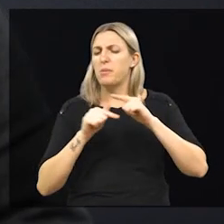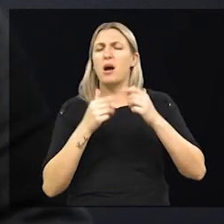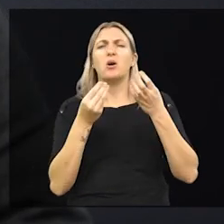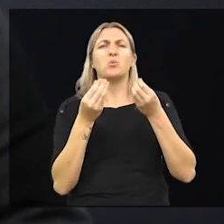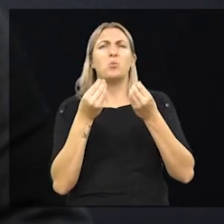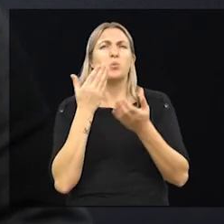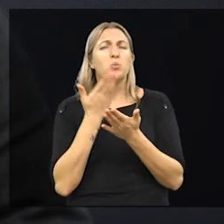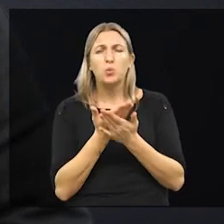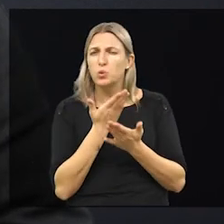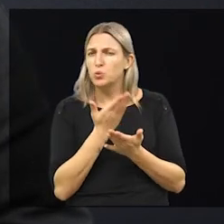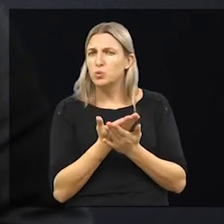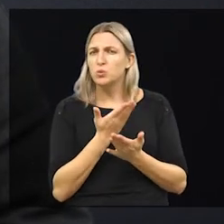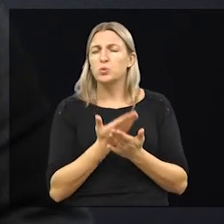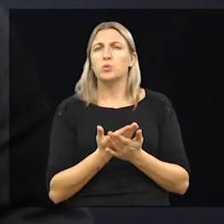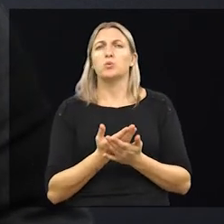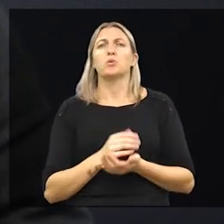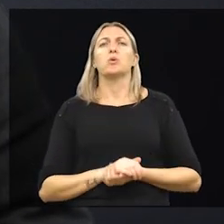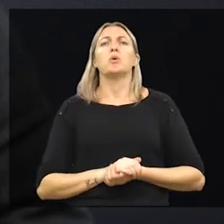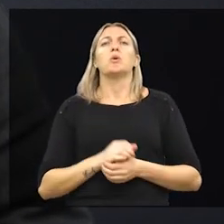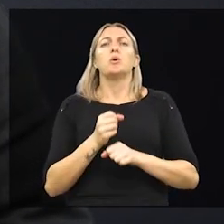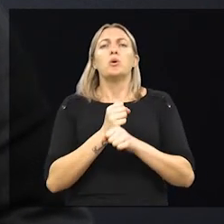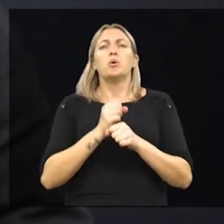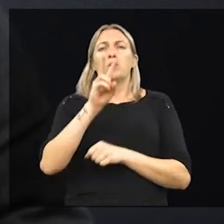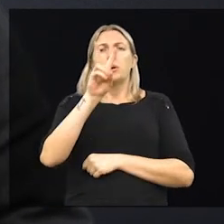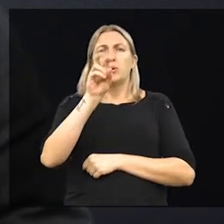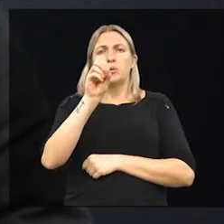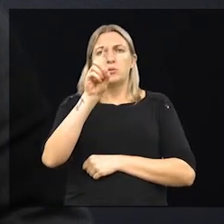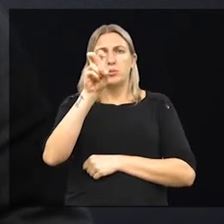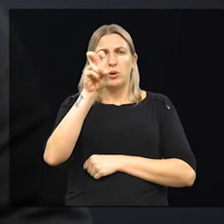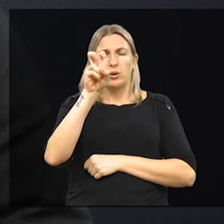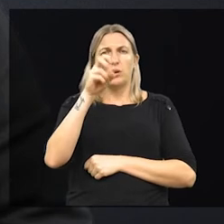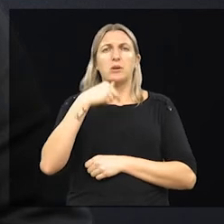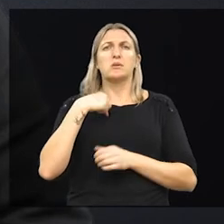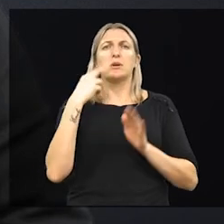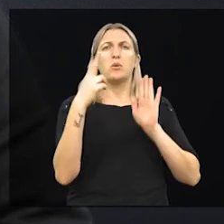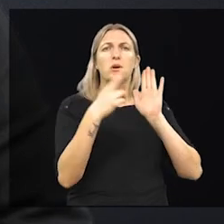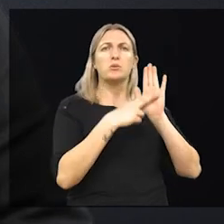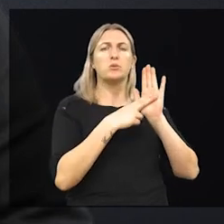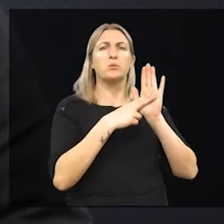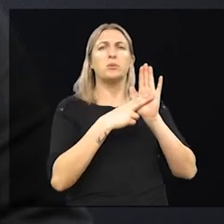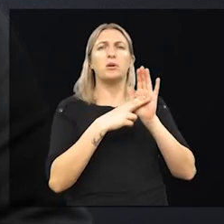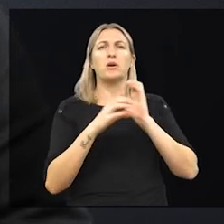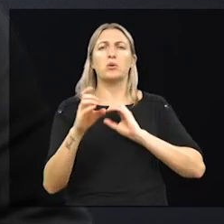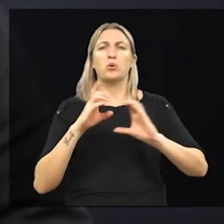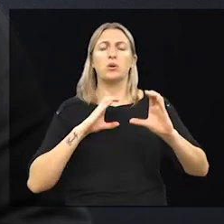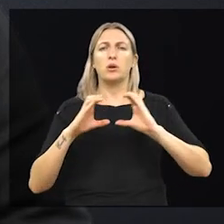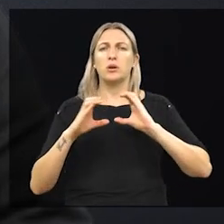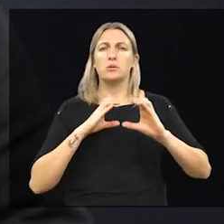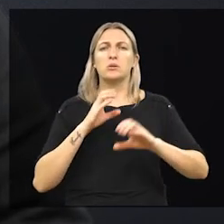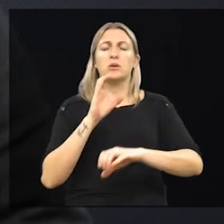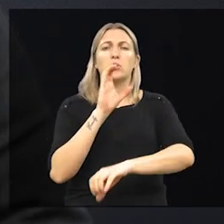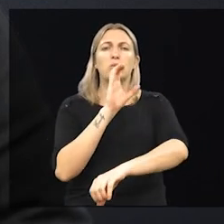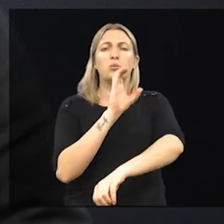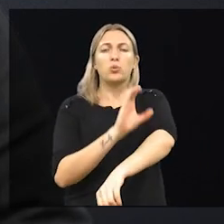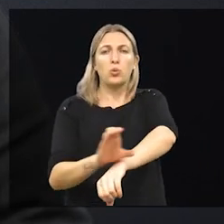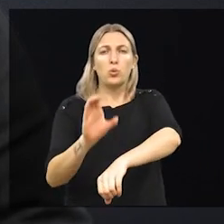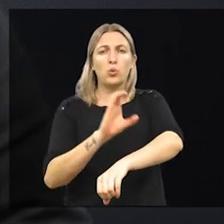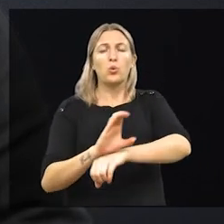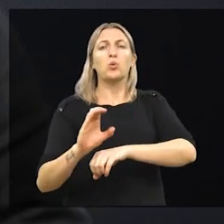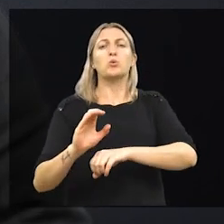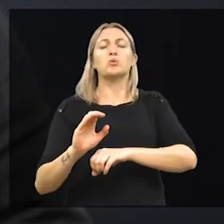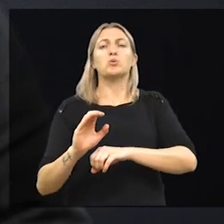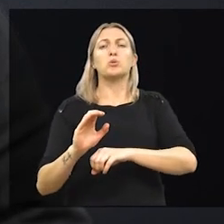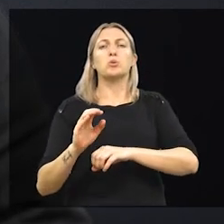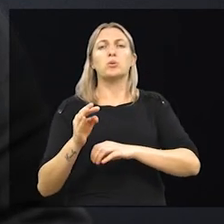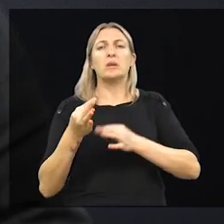coordenação do curso superior de tecnologia em design aqui do instituto federal do rio grande do sul então foi mais uma atribuição junto